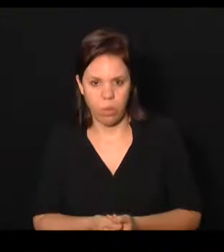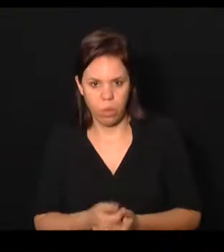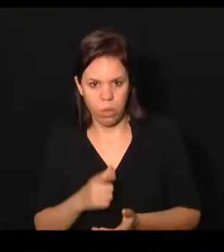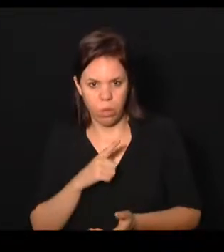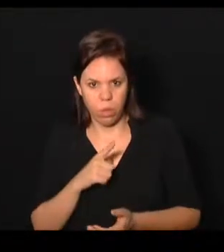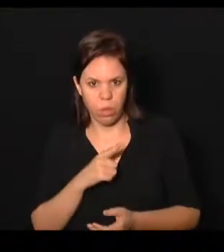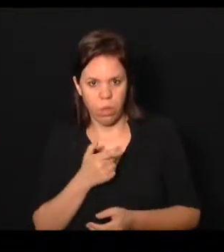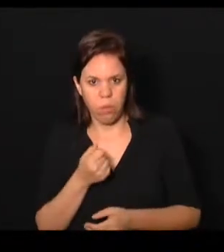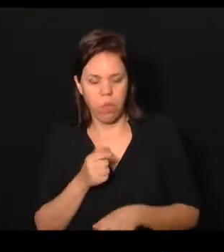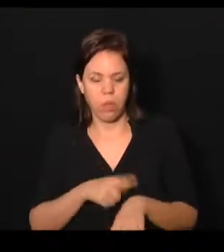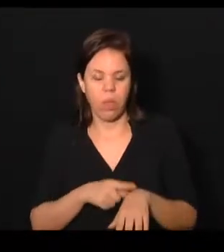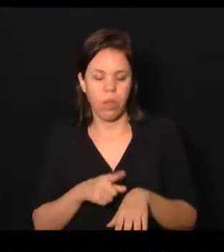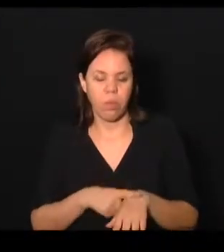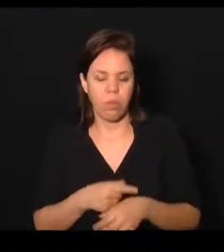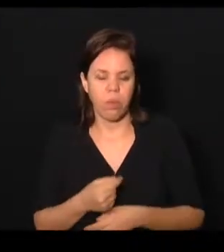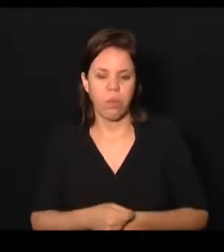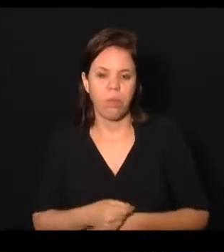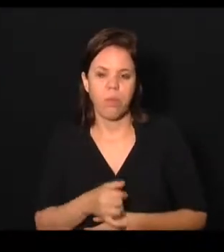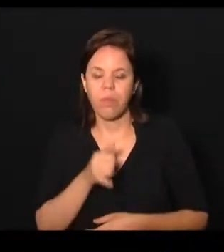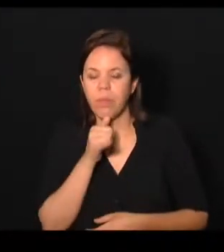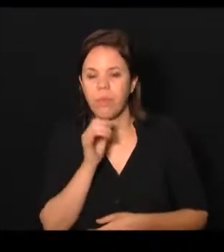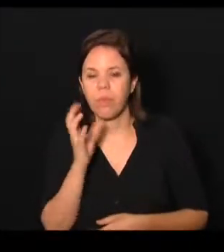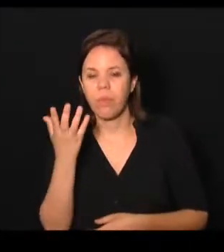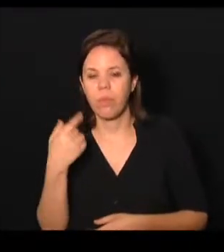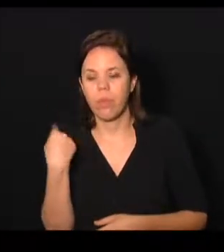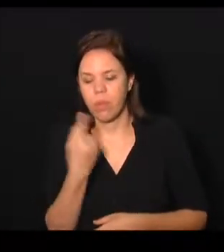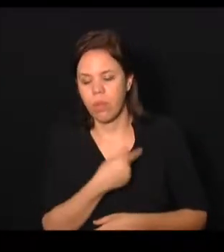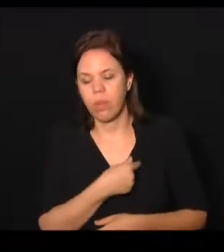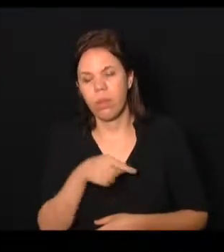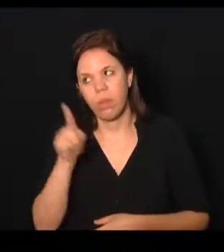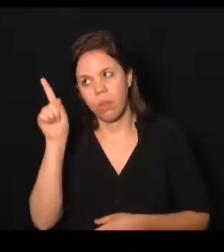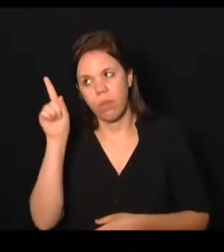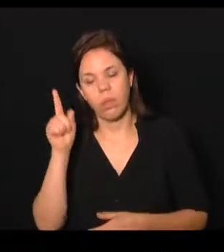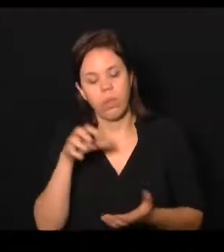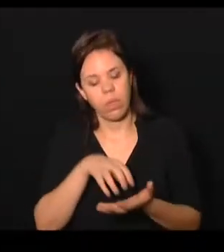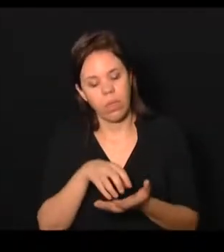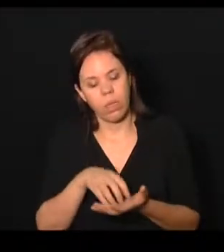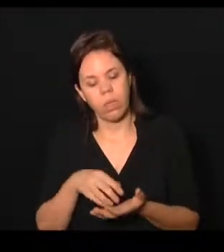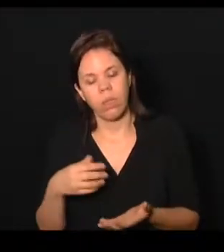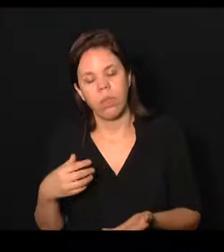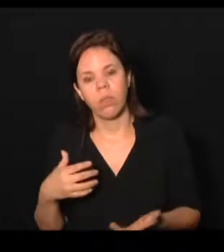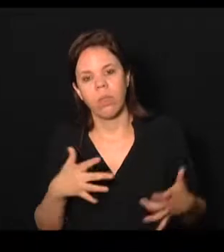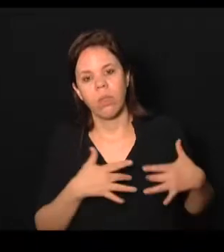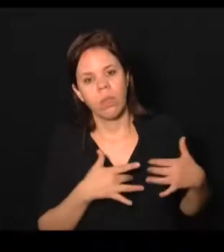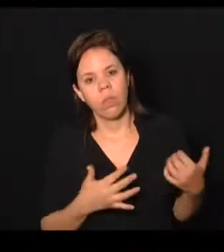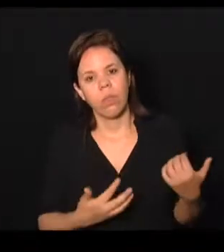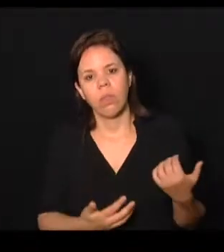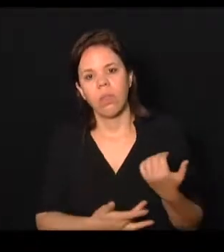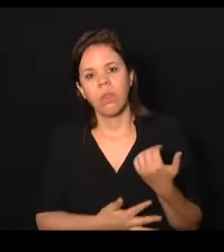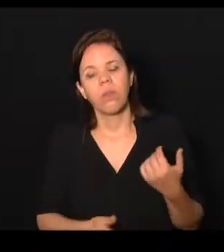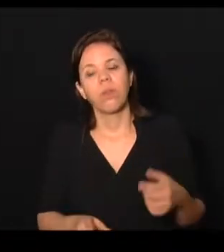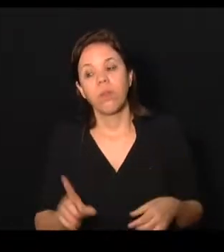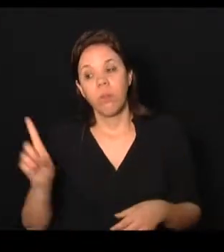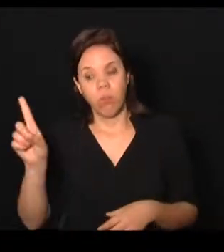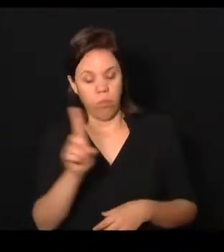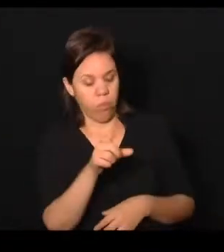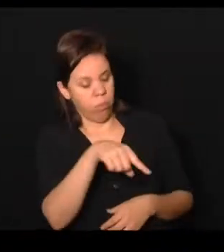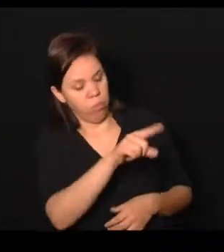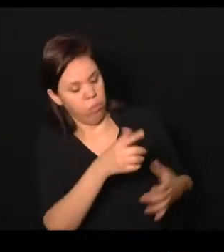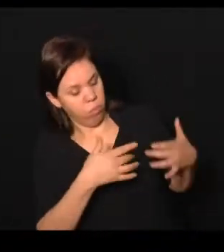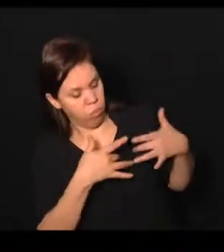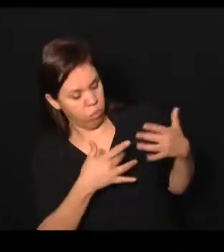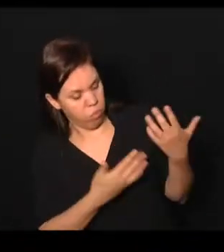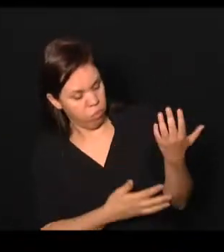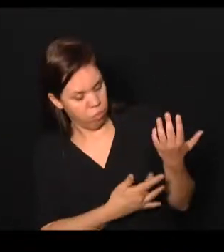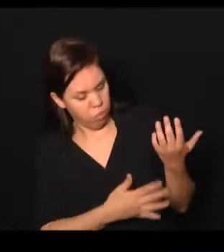tempo? Eu vou lhe dar um exemplo também de uma coisa que aconteceu conosco lá no banco de sangue. Foi uma pessoa doar sangue e ela